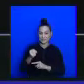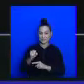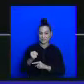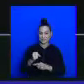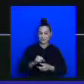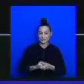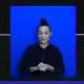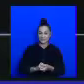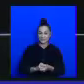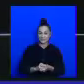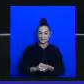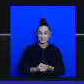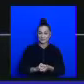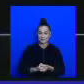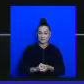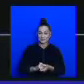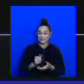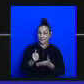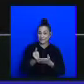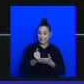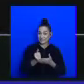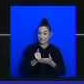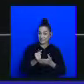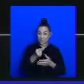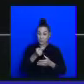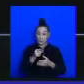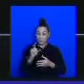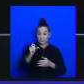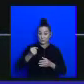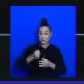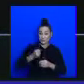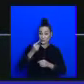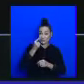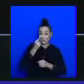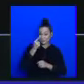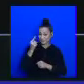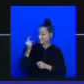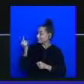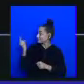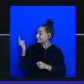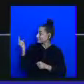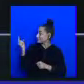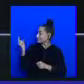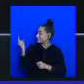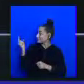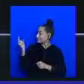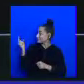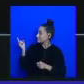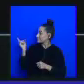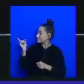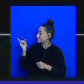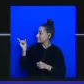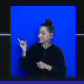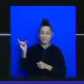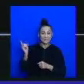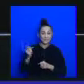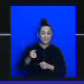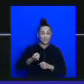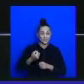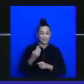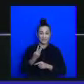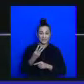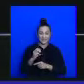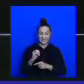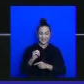18. E vem aí agora o último número. Qual será? Bola sorteada, número